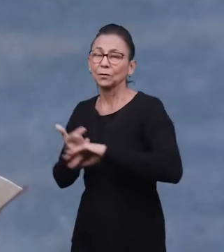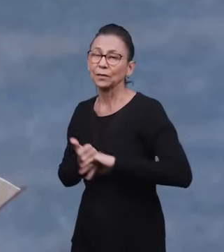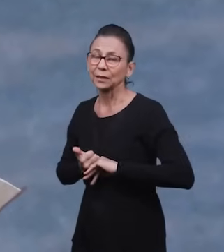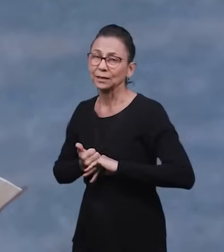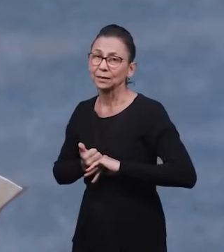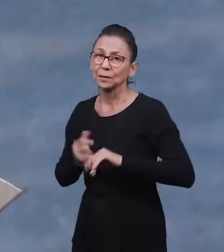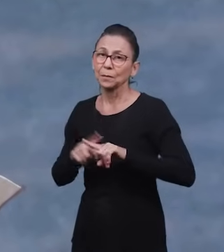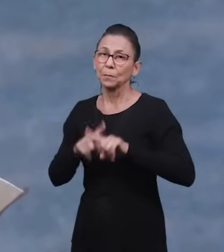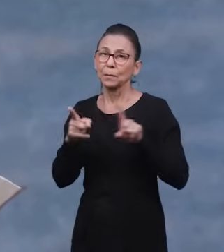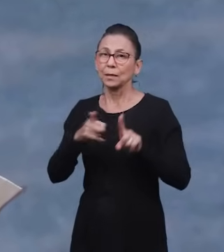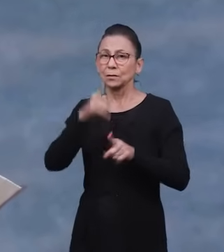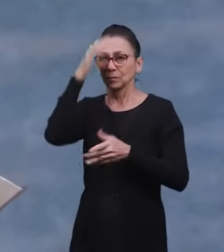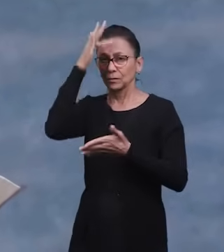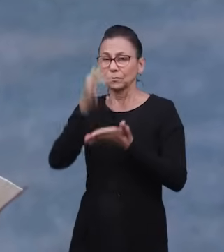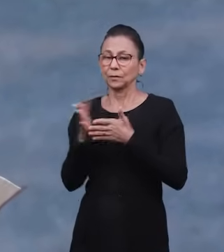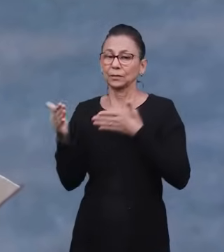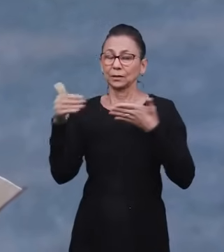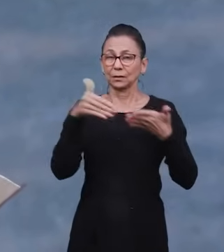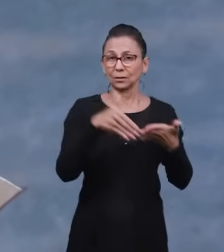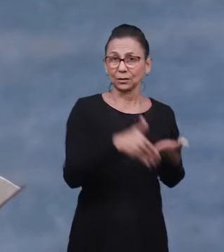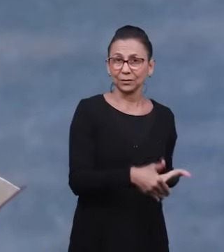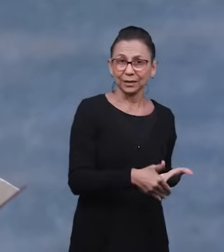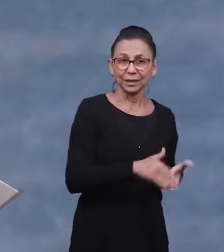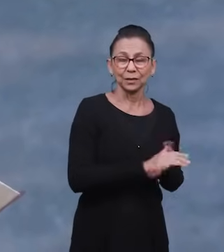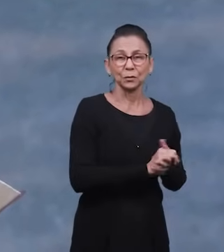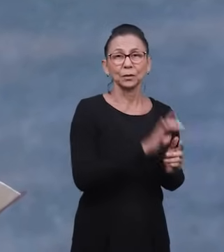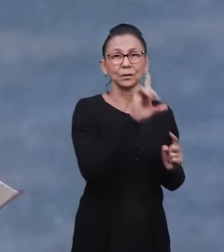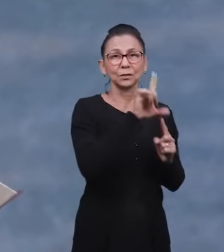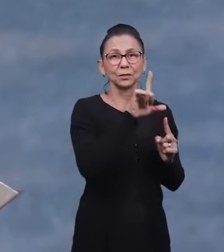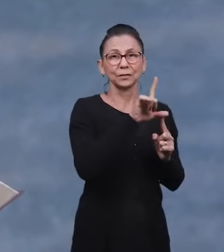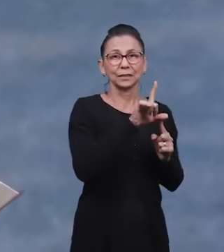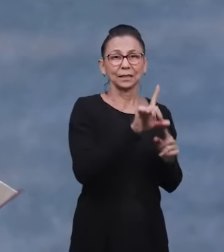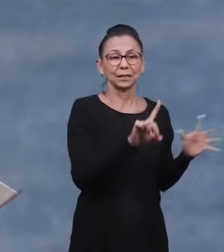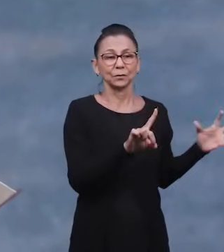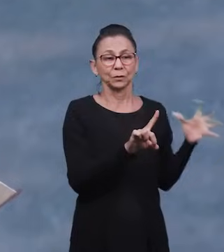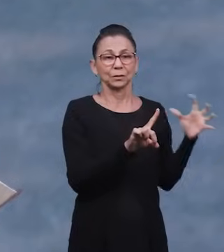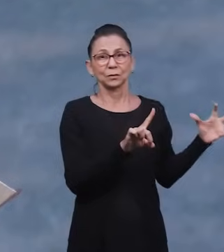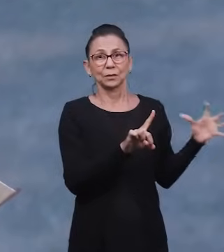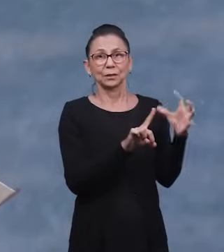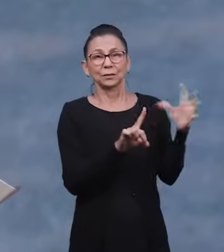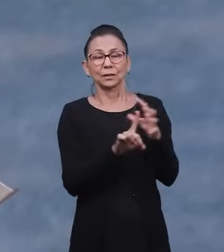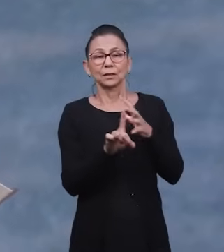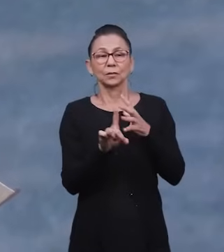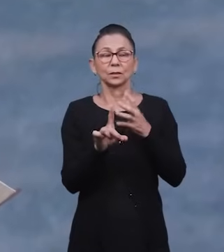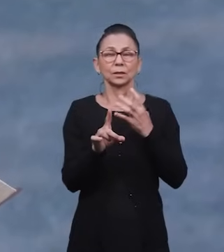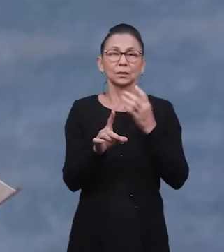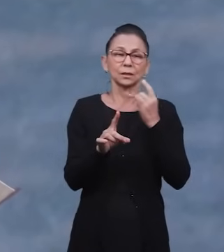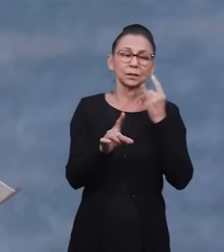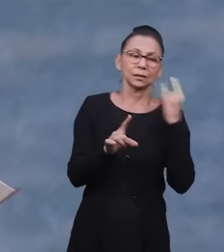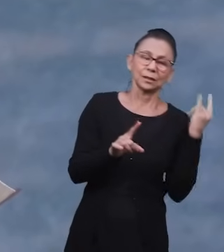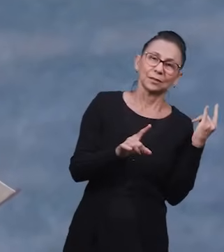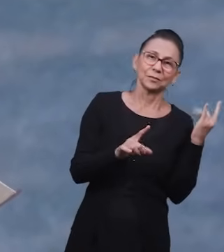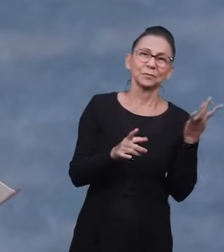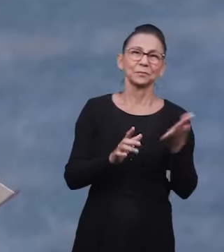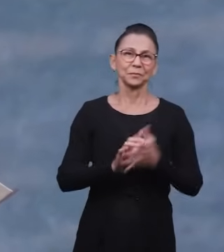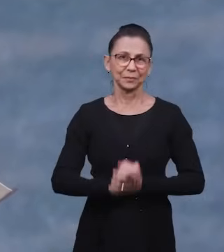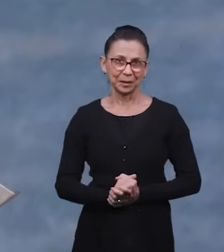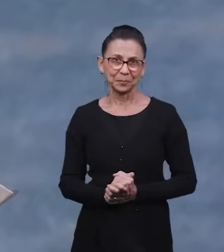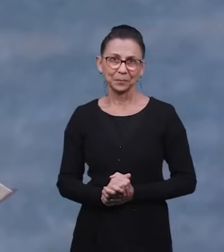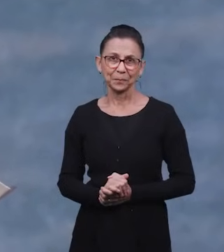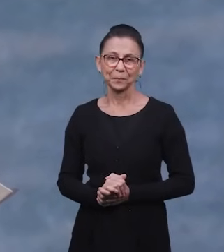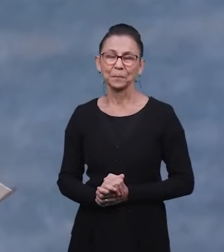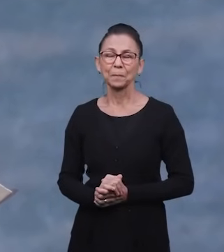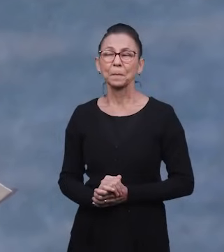passaram a amar a si mesmo. Olha só, quando você fala amar a si mesmo, nós somos conquistados por um grande amor. Esse amor